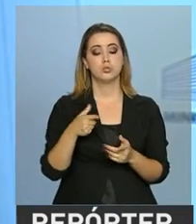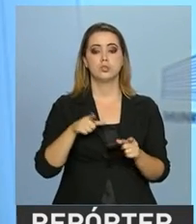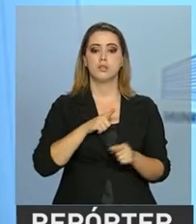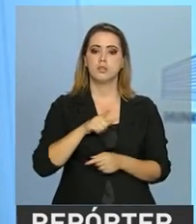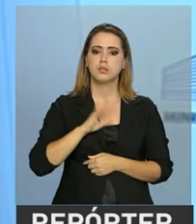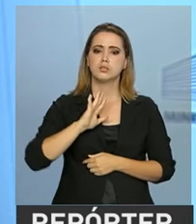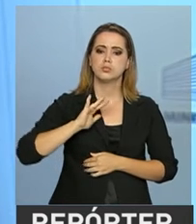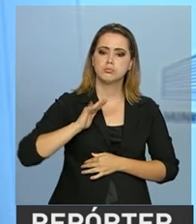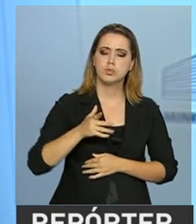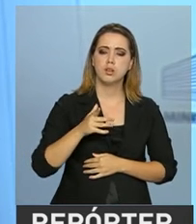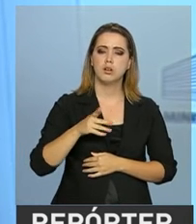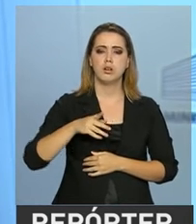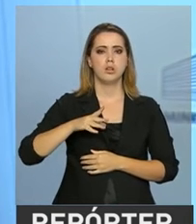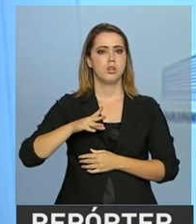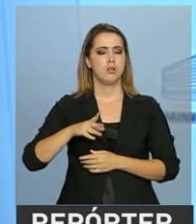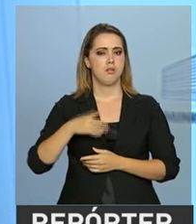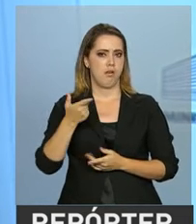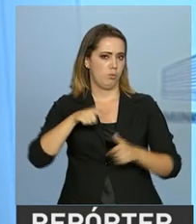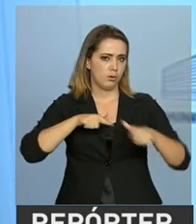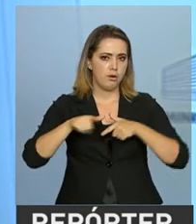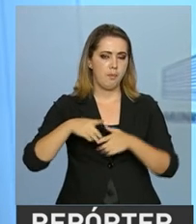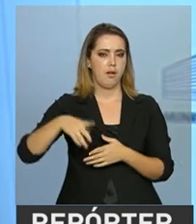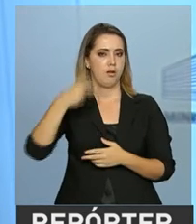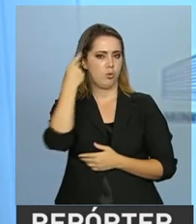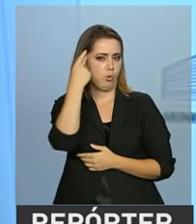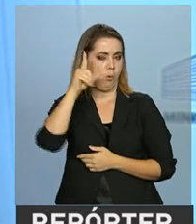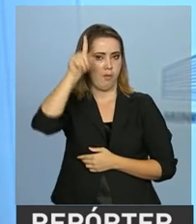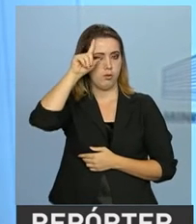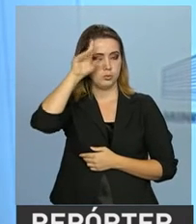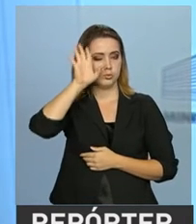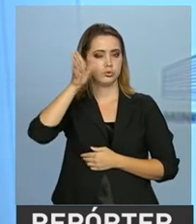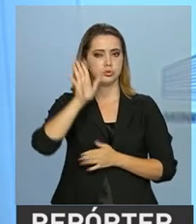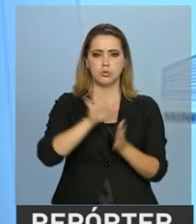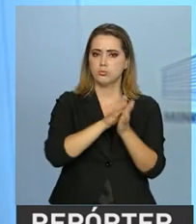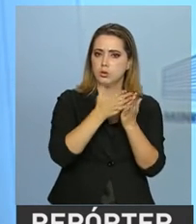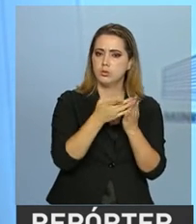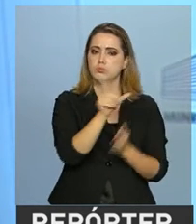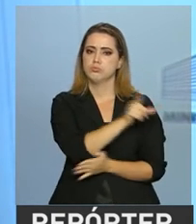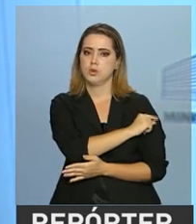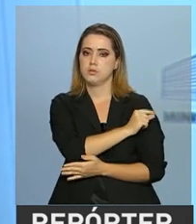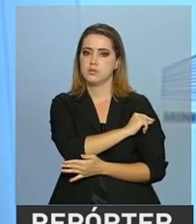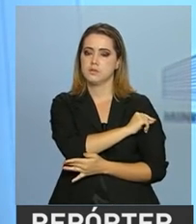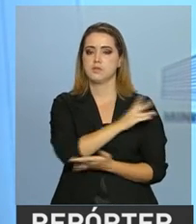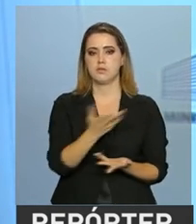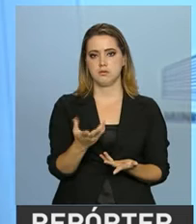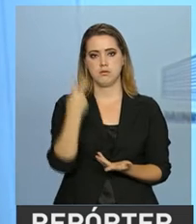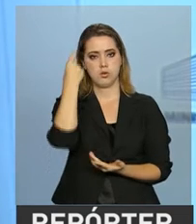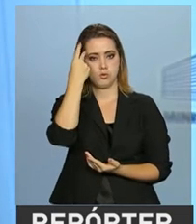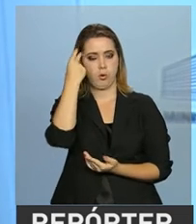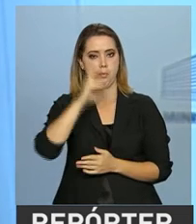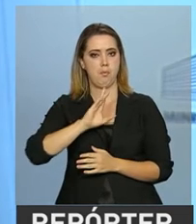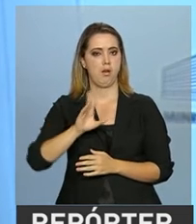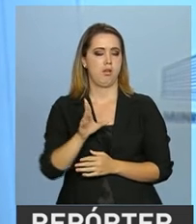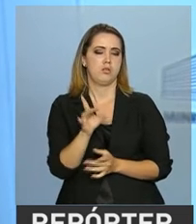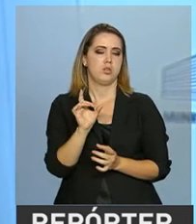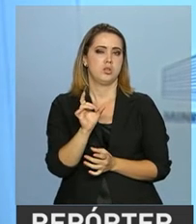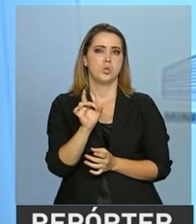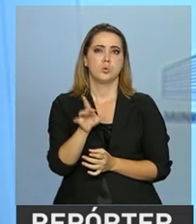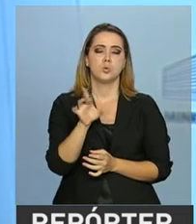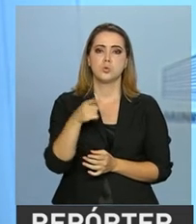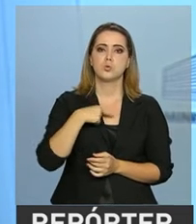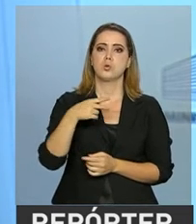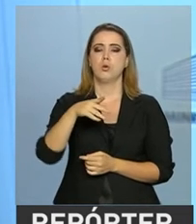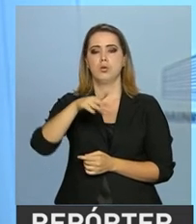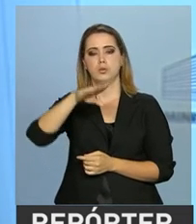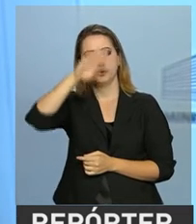que funciona no dia-a-dia do programa nacional de barragens de vacinas e imunizações não somente para a vacina contra a febre amarela mas para